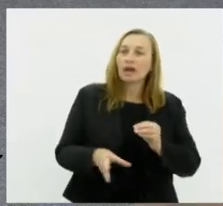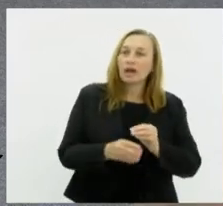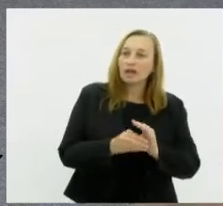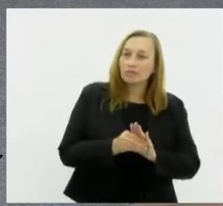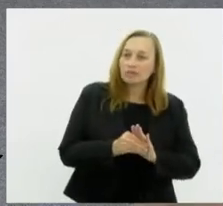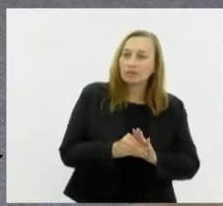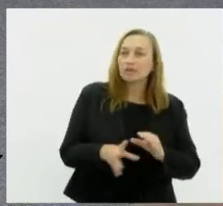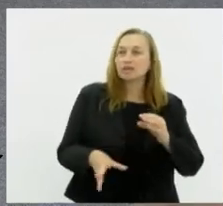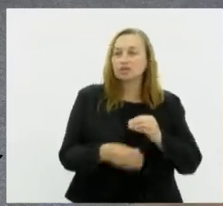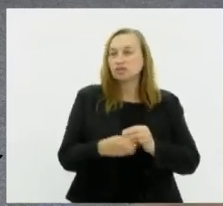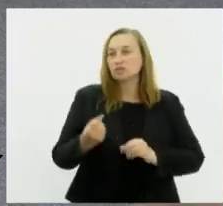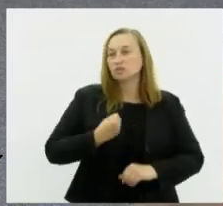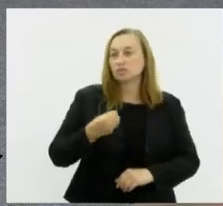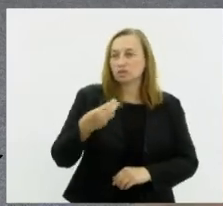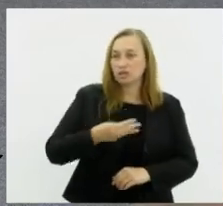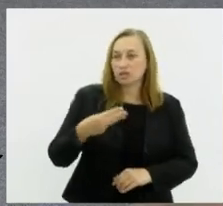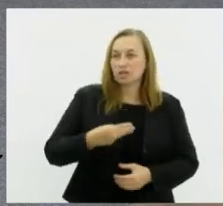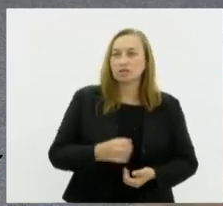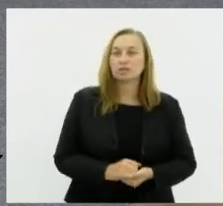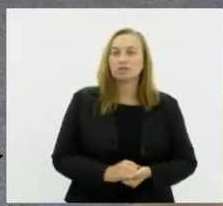aditiva número 3...